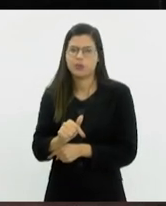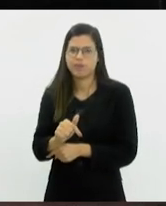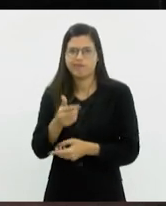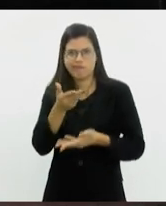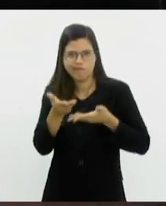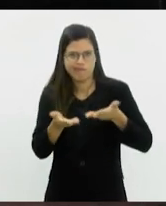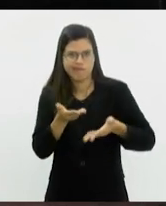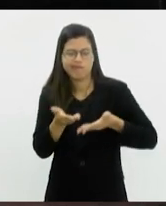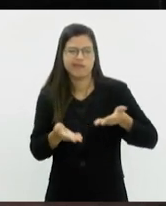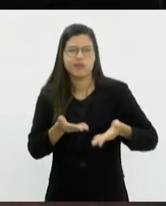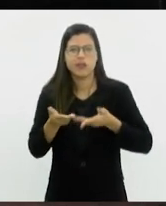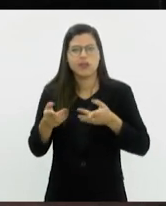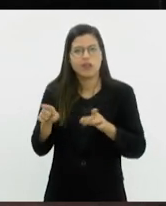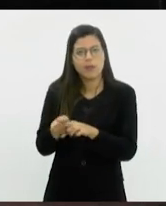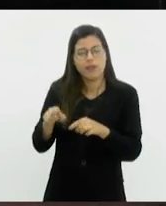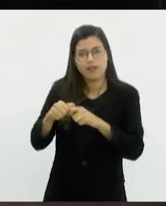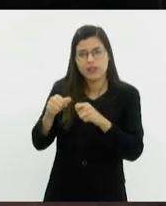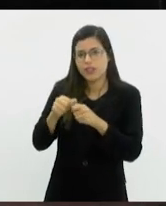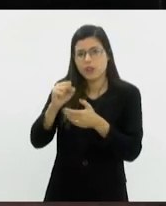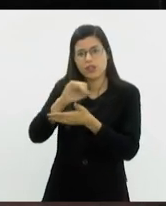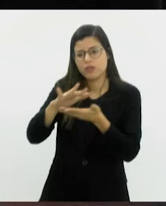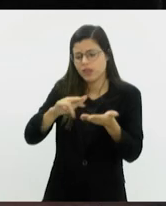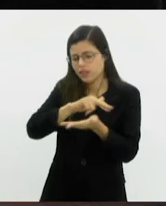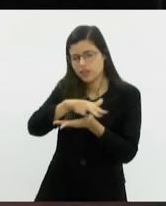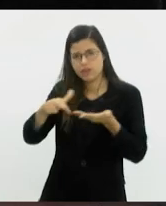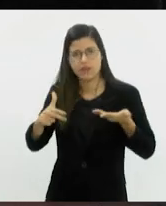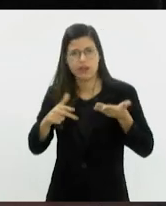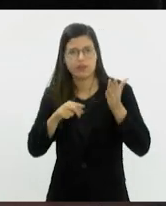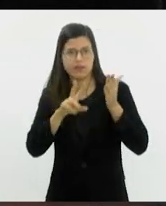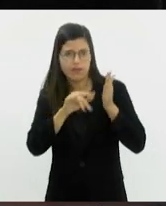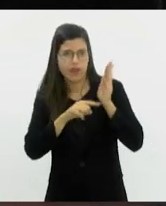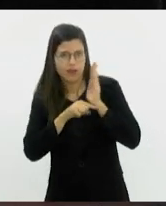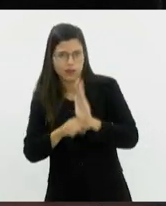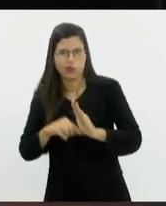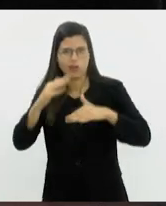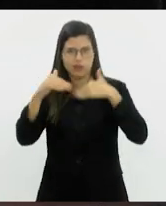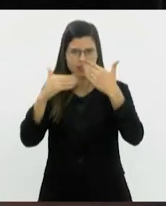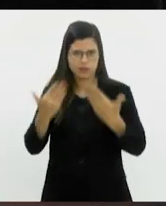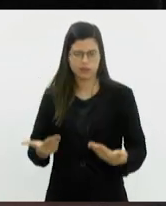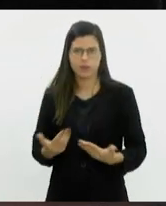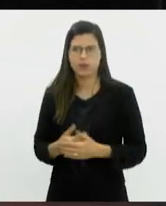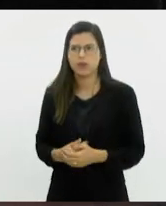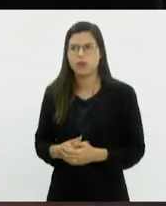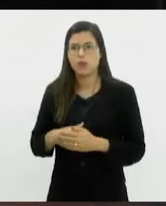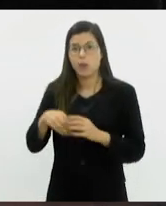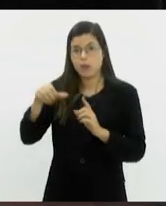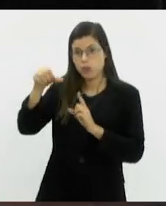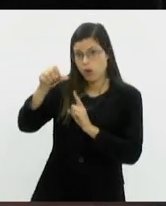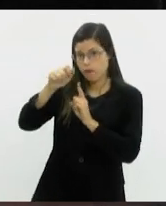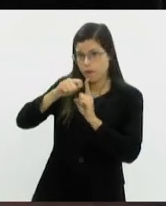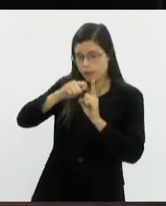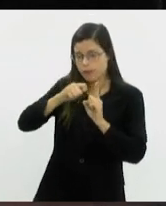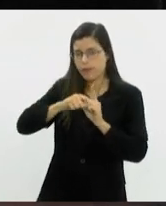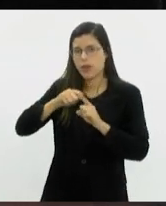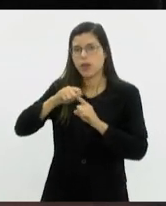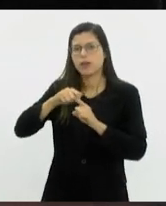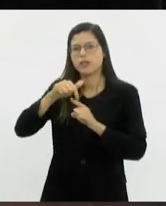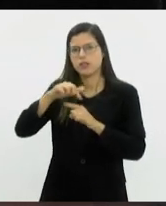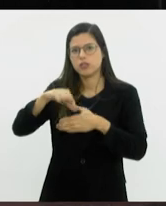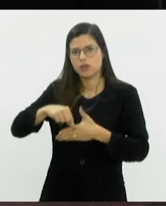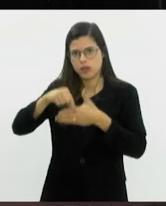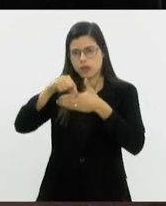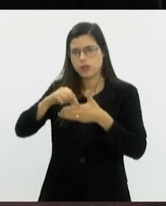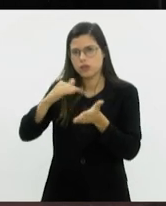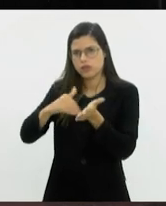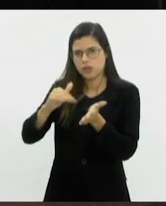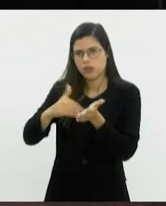está fazendo uma série de atividades que vai ajudar no seu desenvolvimento. Então, nesses 9 meses à frente da Secretaria de Inclusão